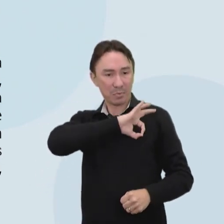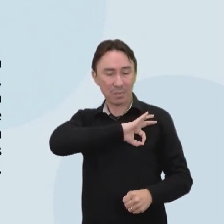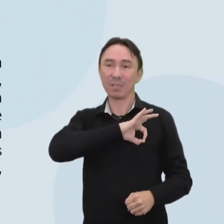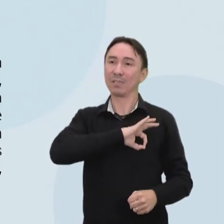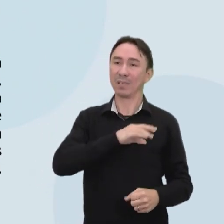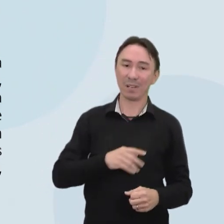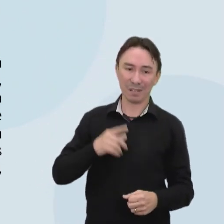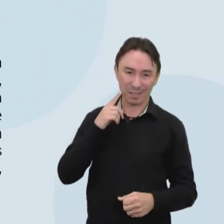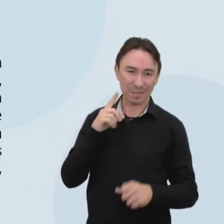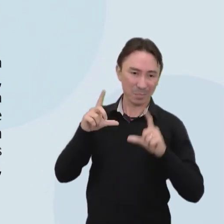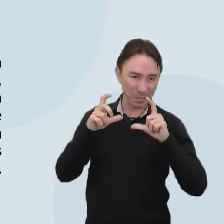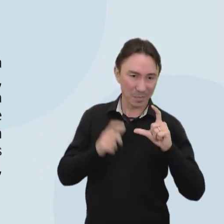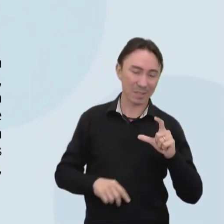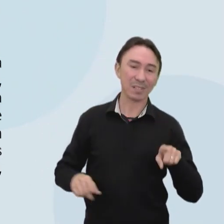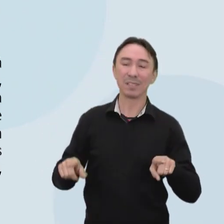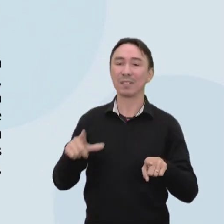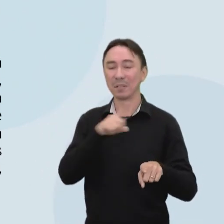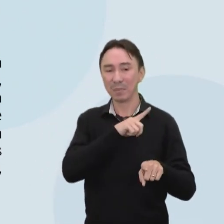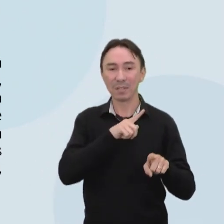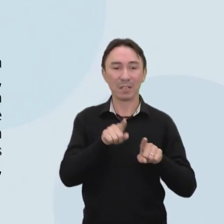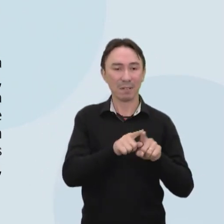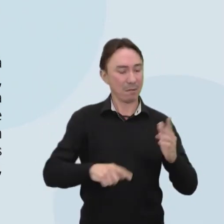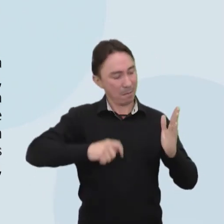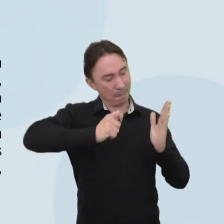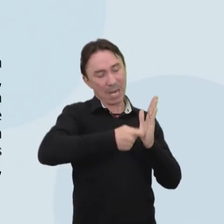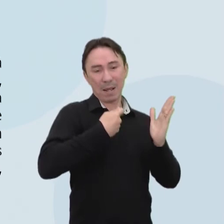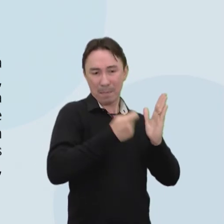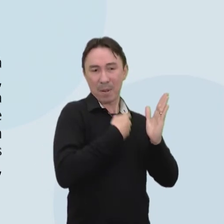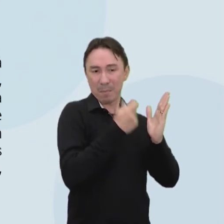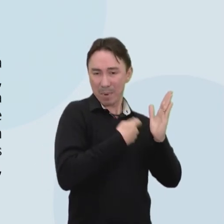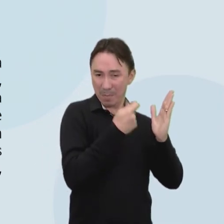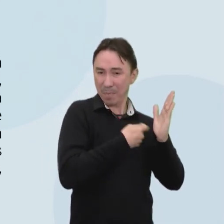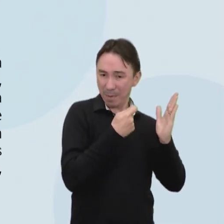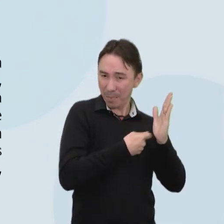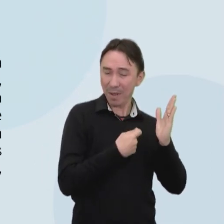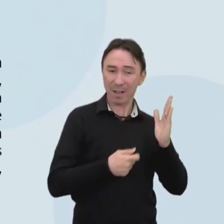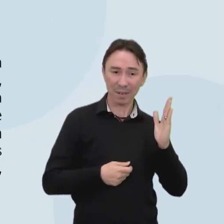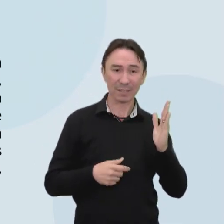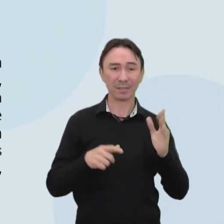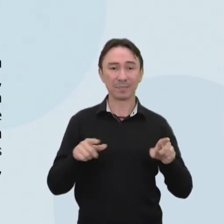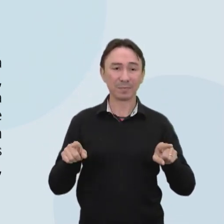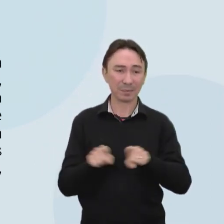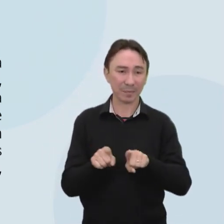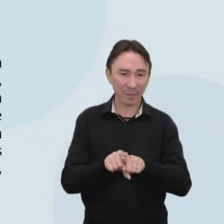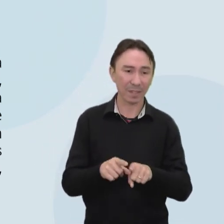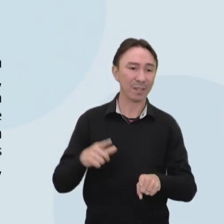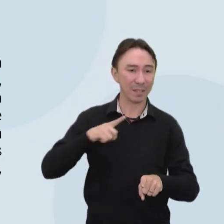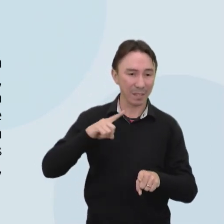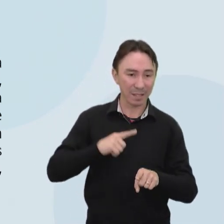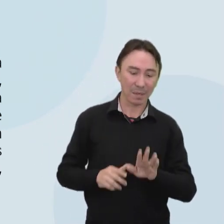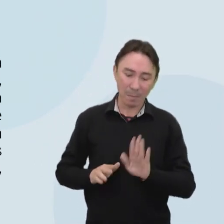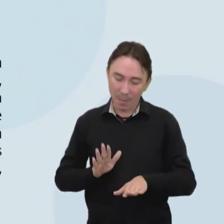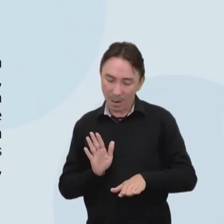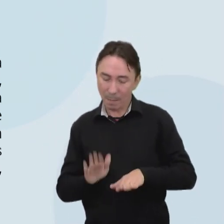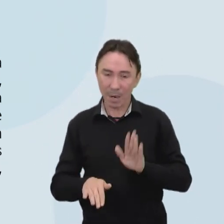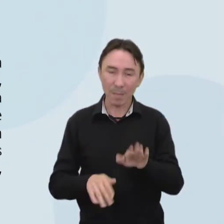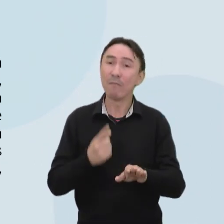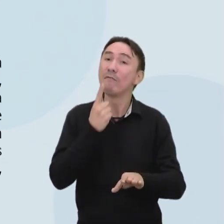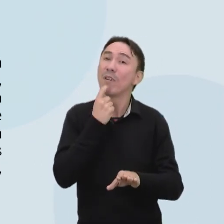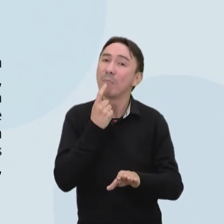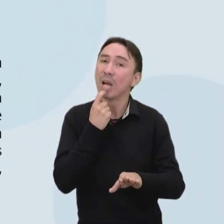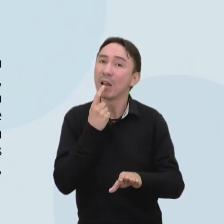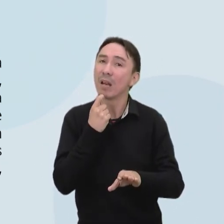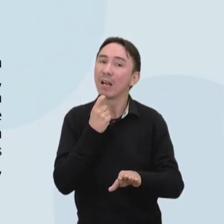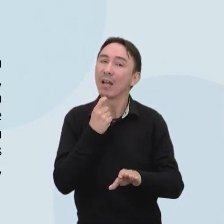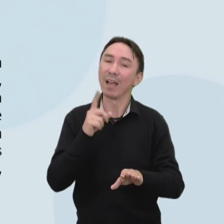que pode ser um abaixo-assinado, né? Uma imagem de passos em vermelho que simboliza o sangue. E ali